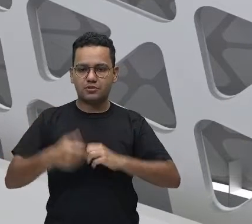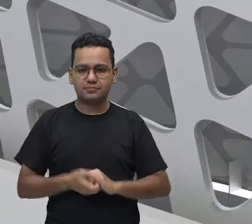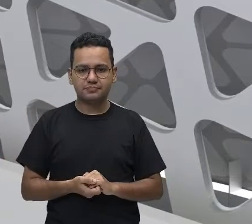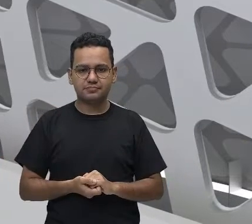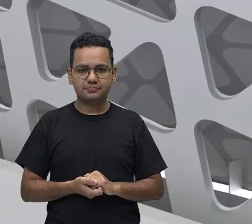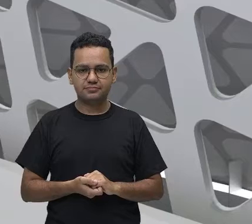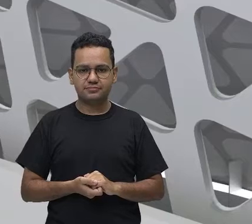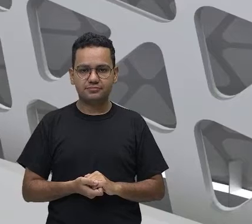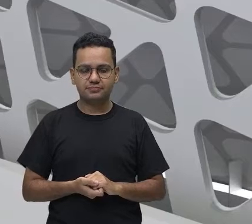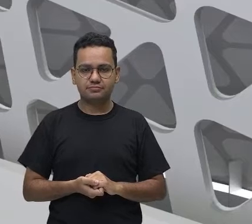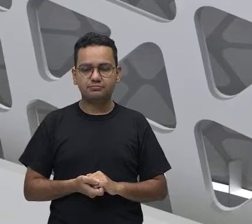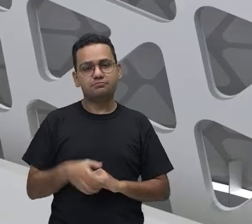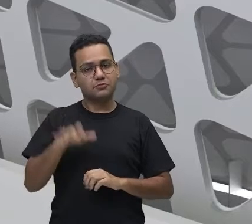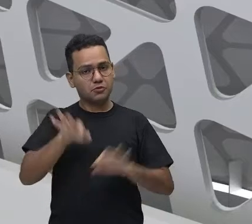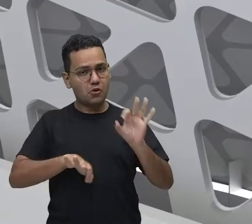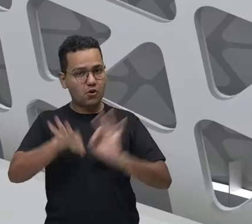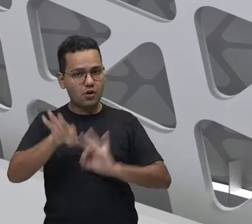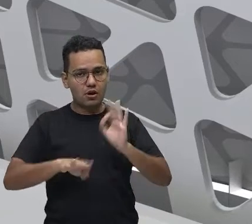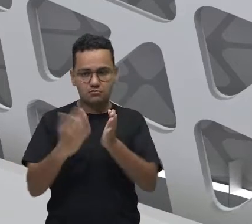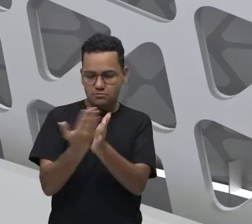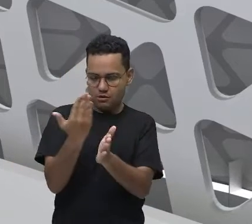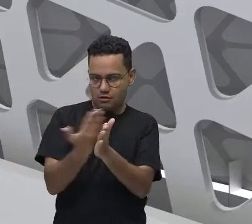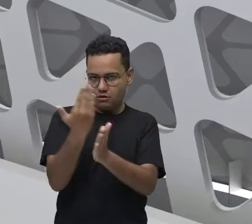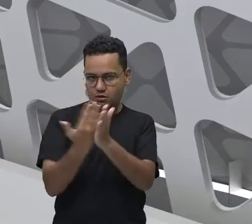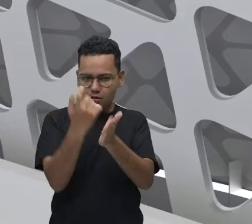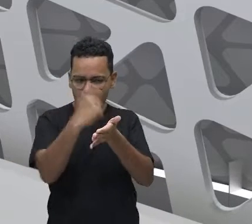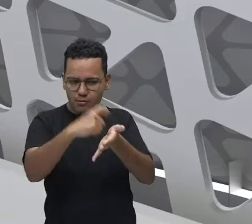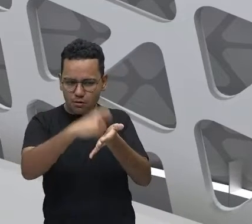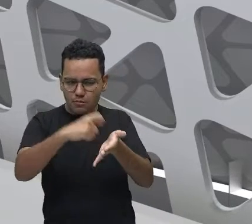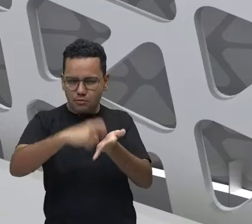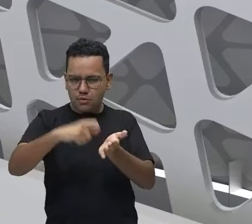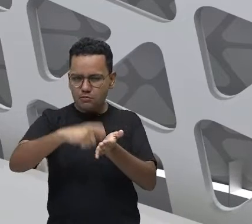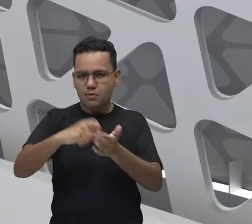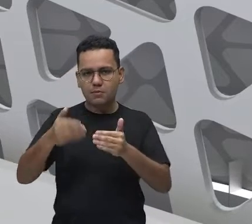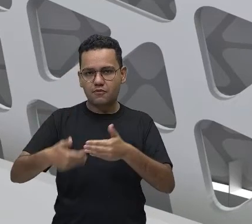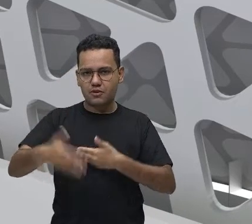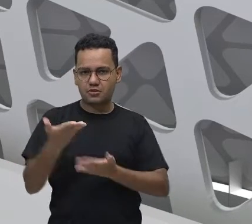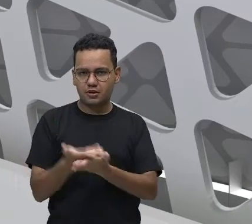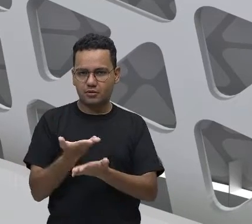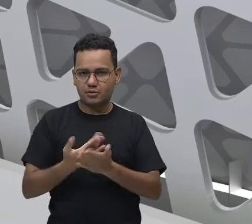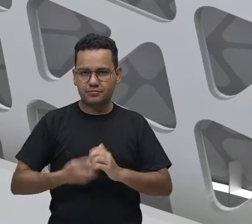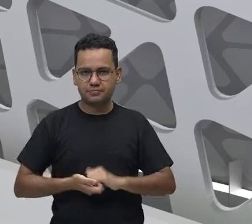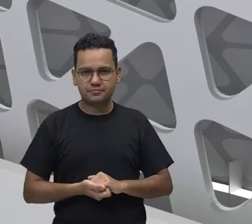Então, organize o seu caderno e faça as suas anotações.